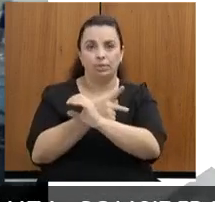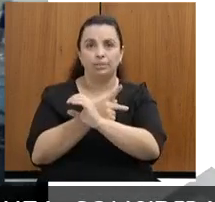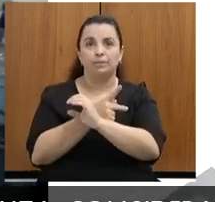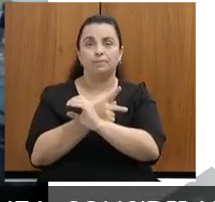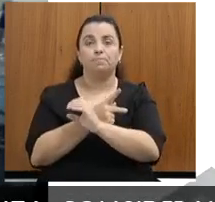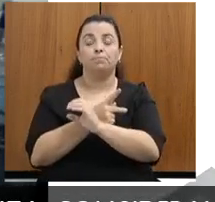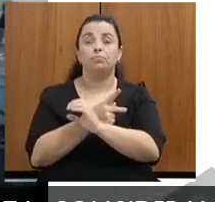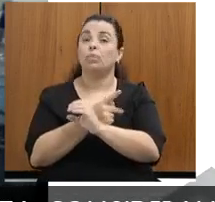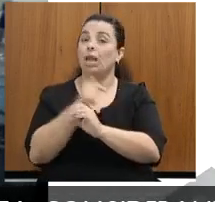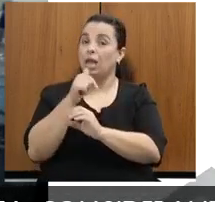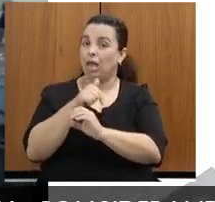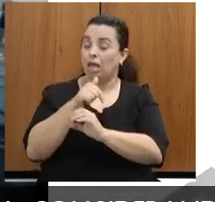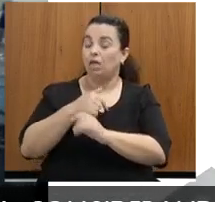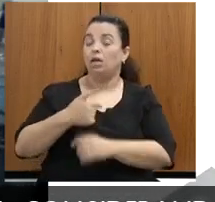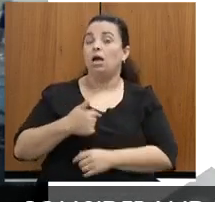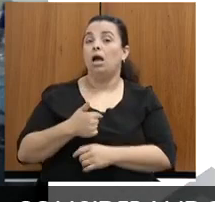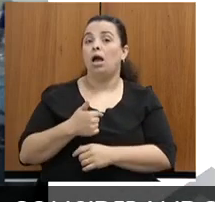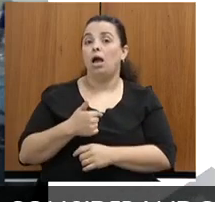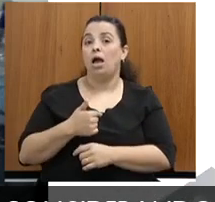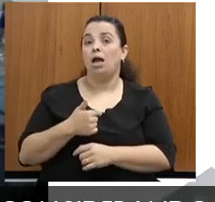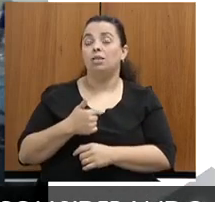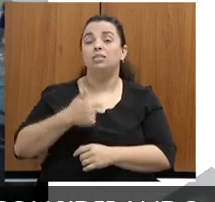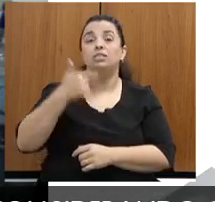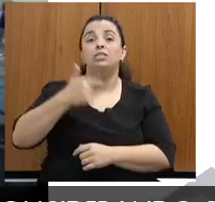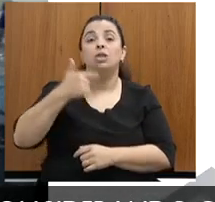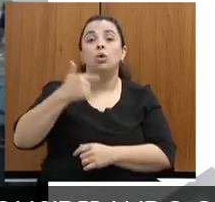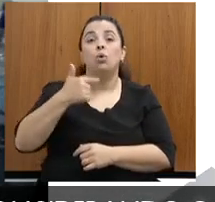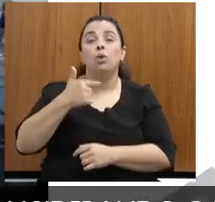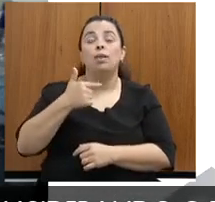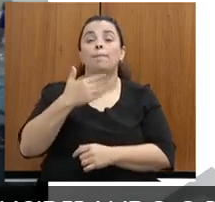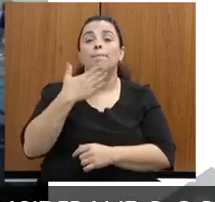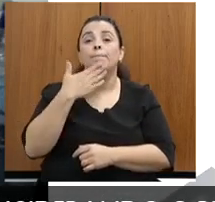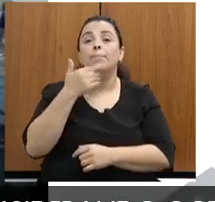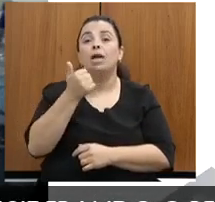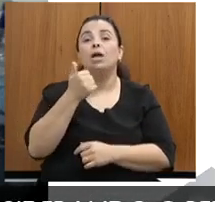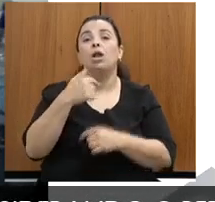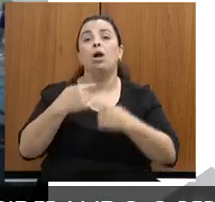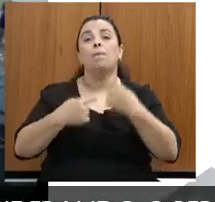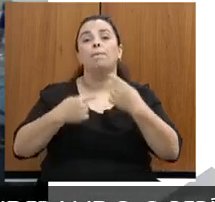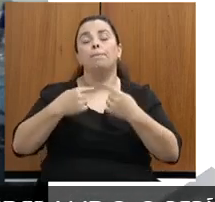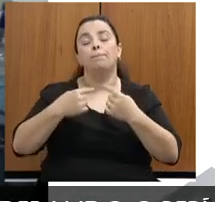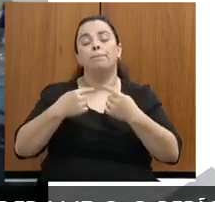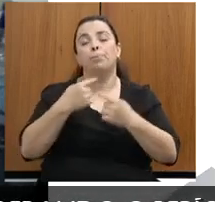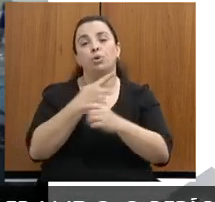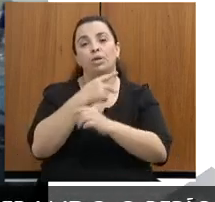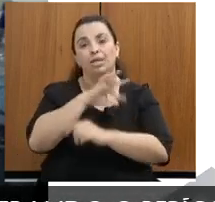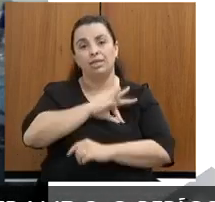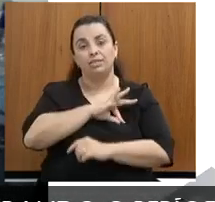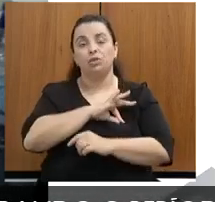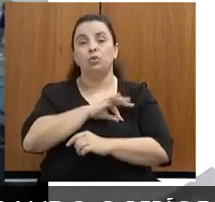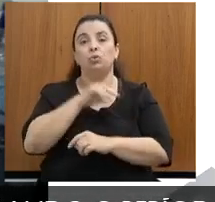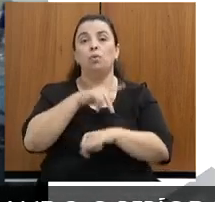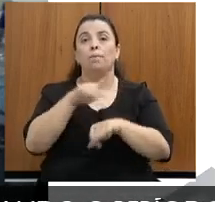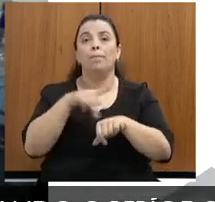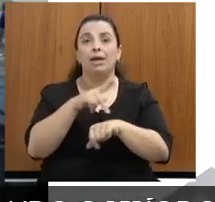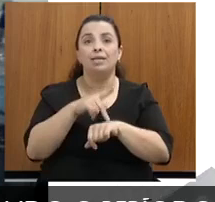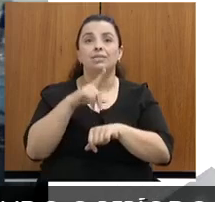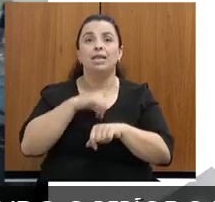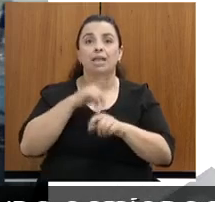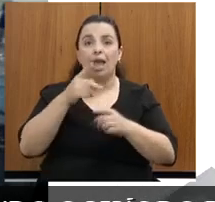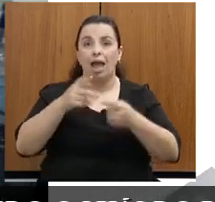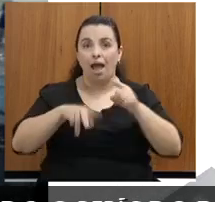polícia do país a contar com o equipamento que agiliza análises periciais em bebidas